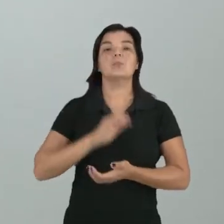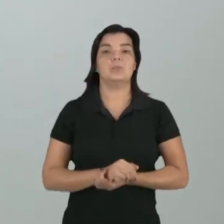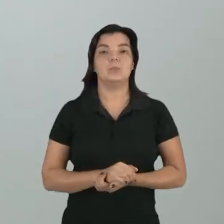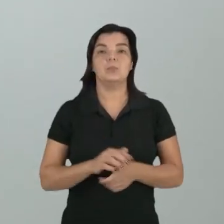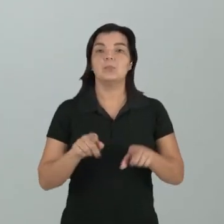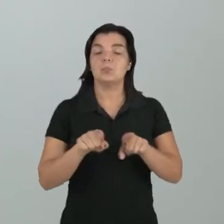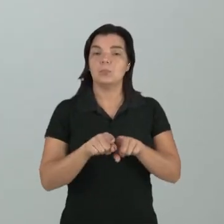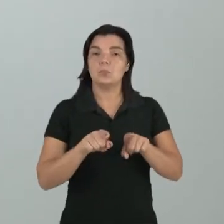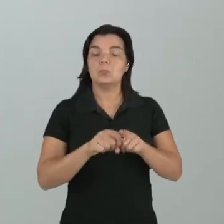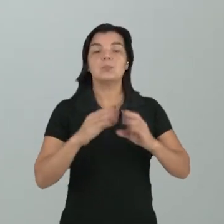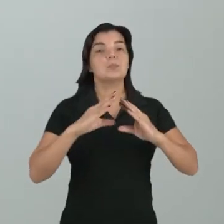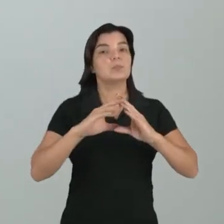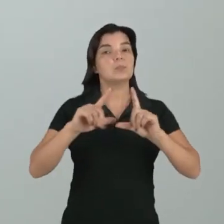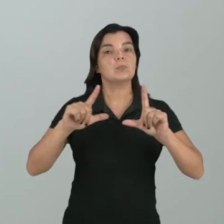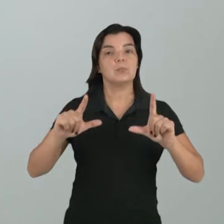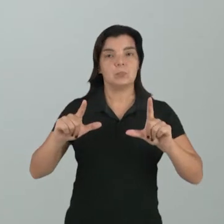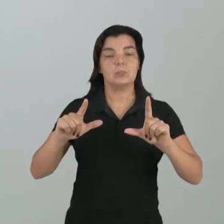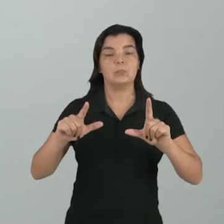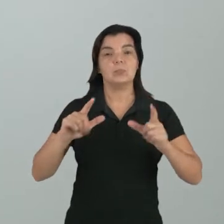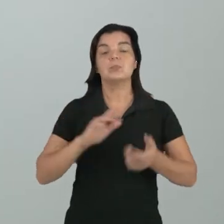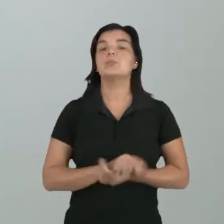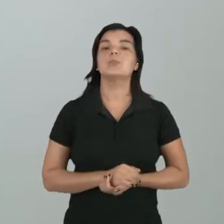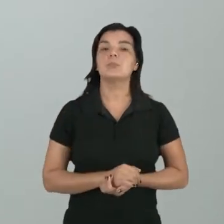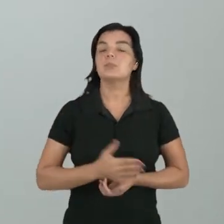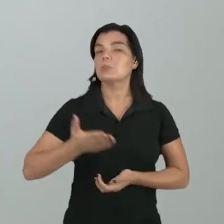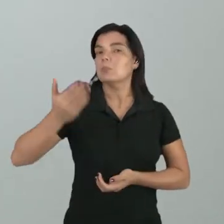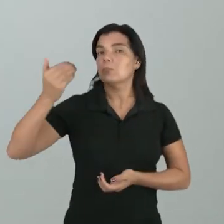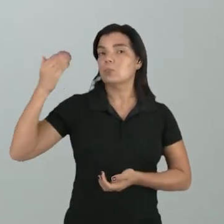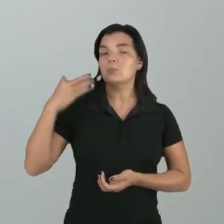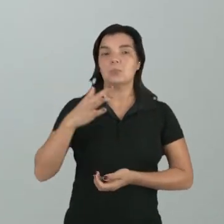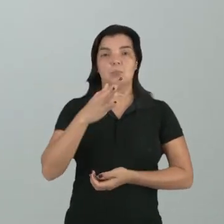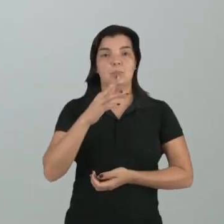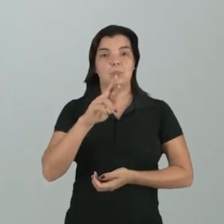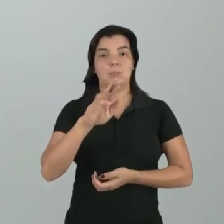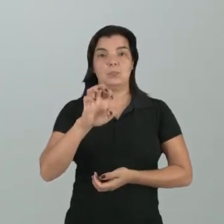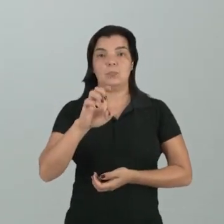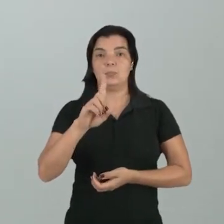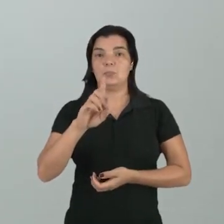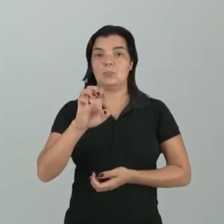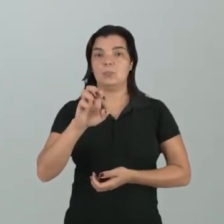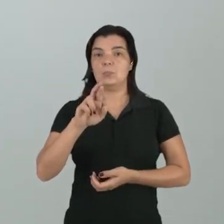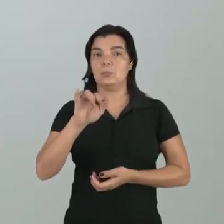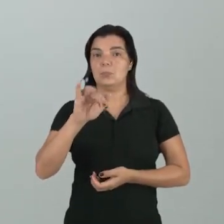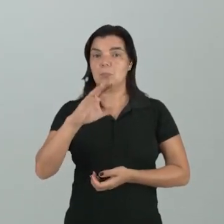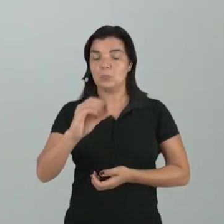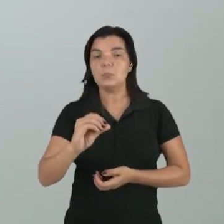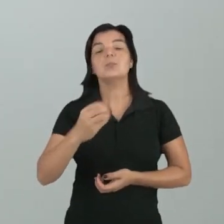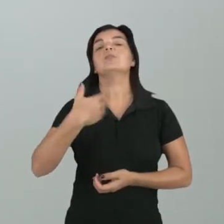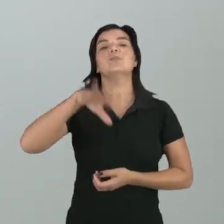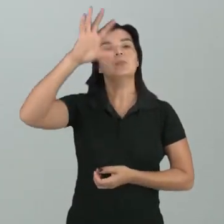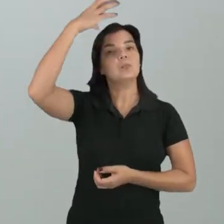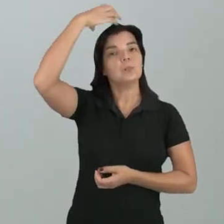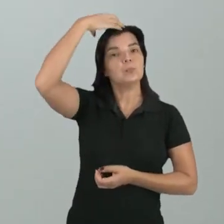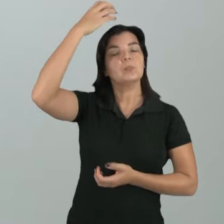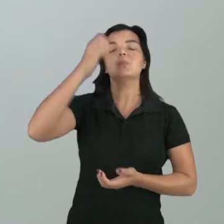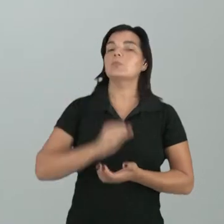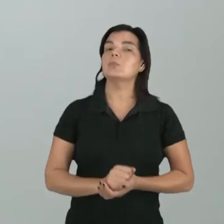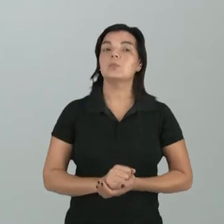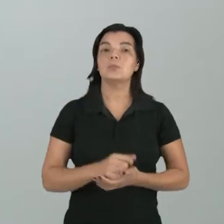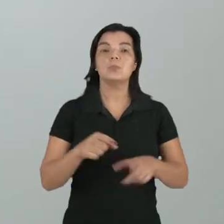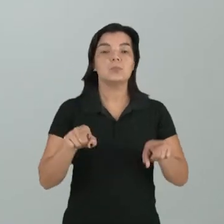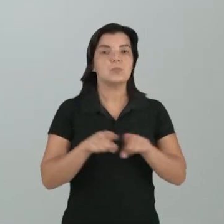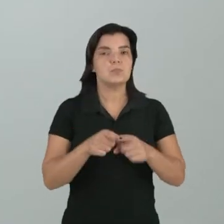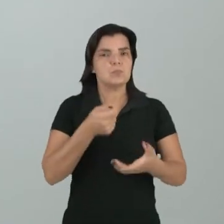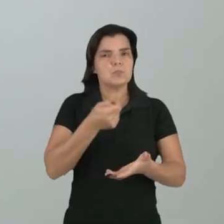do Aufklärung, o esclarecimento. Ele foi da época do Frederico, né, um imperador que não buscava